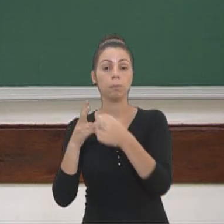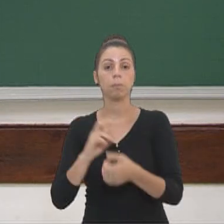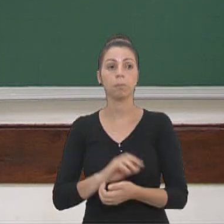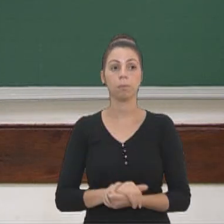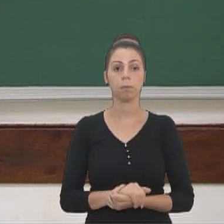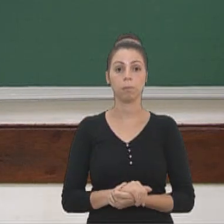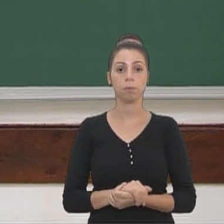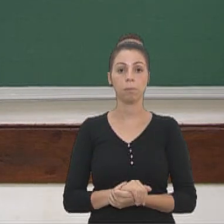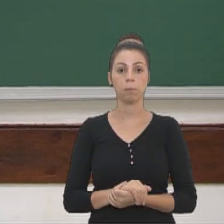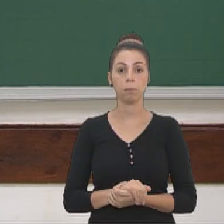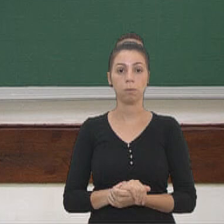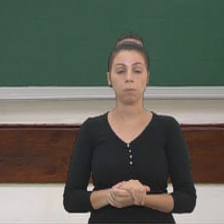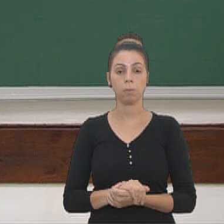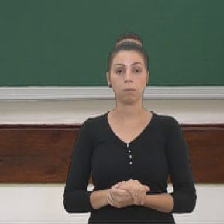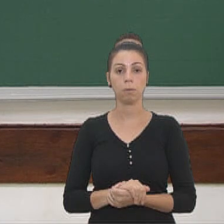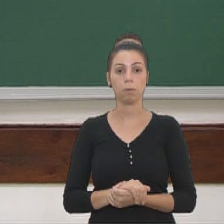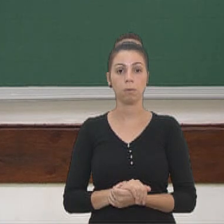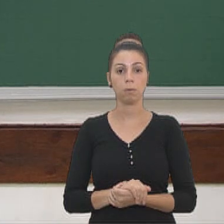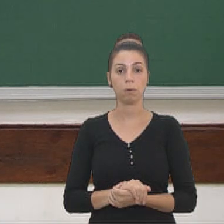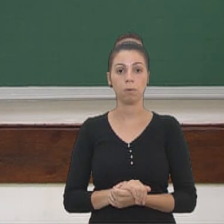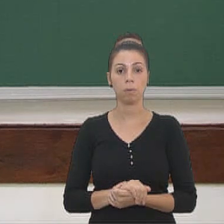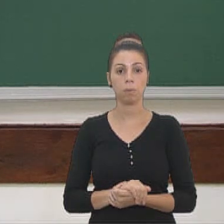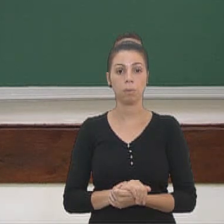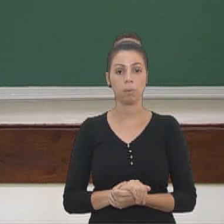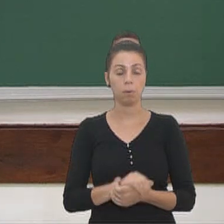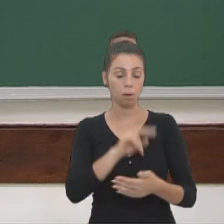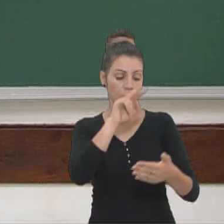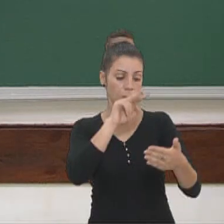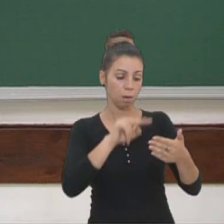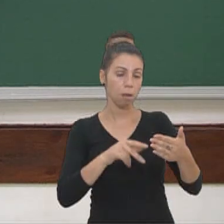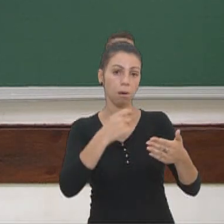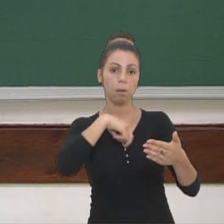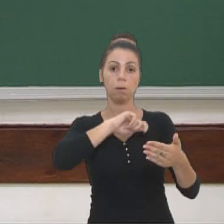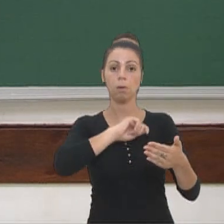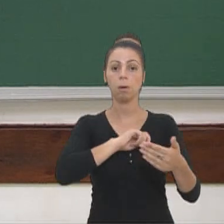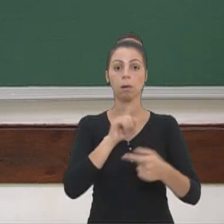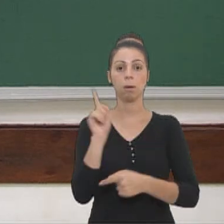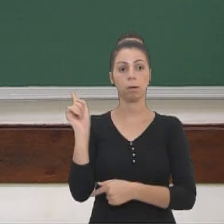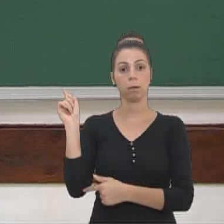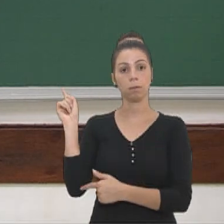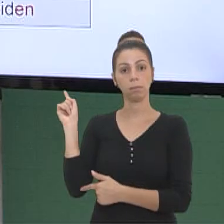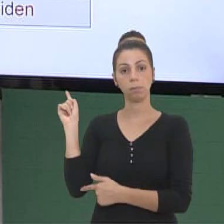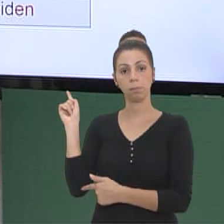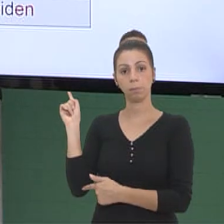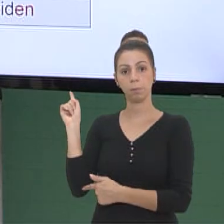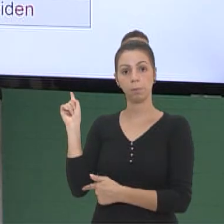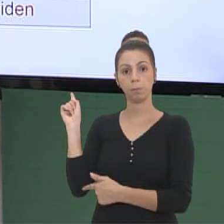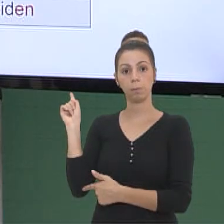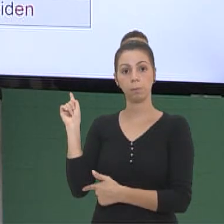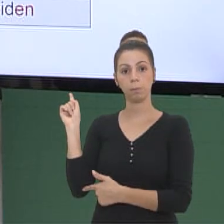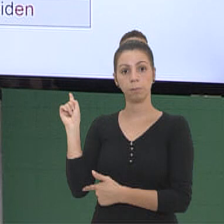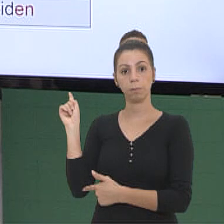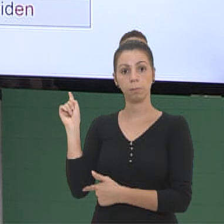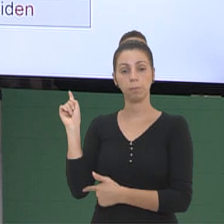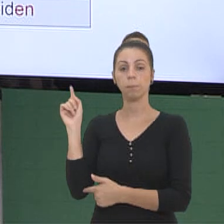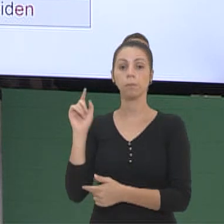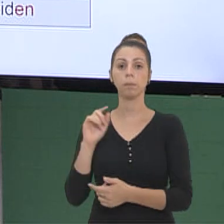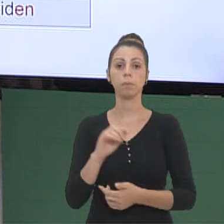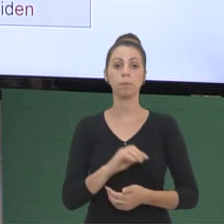Então, no compres tu, no compre usted, no